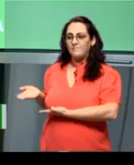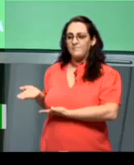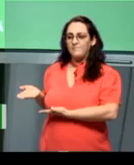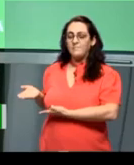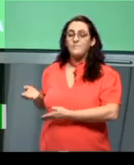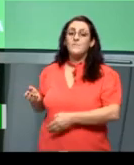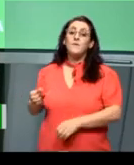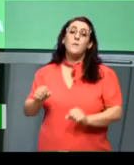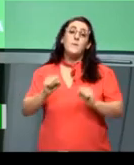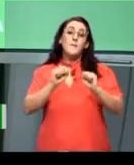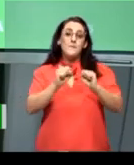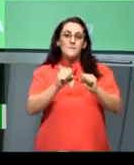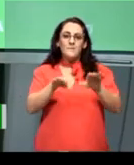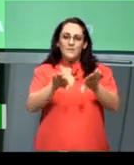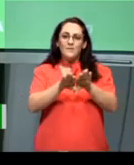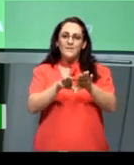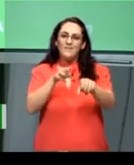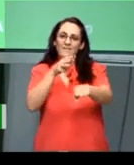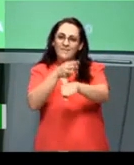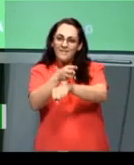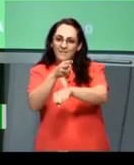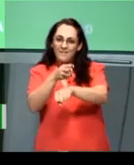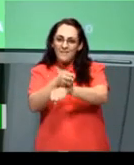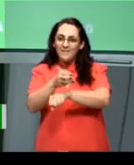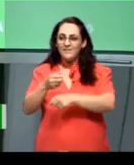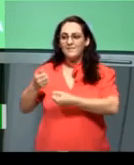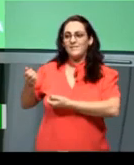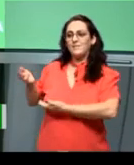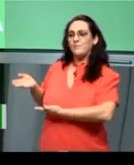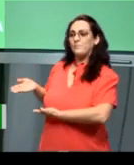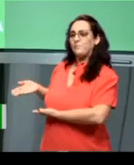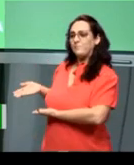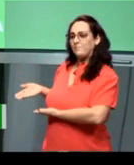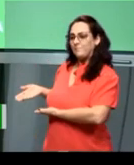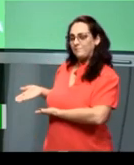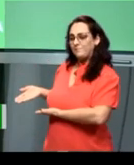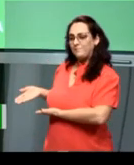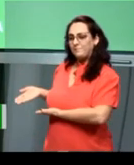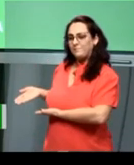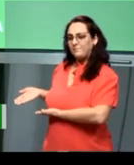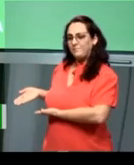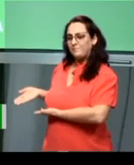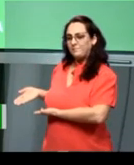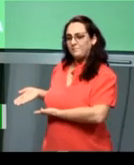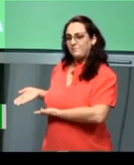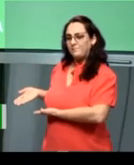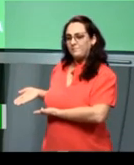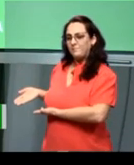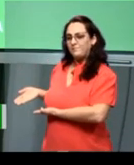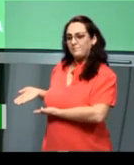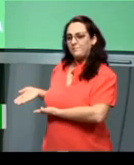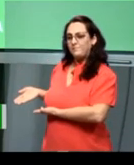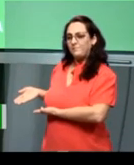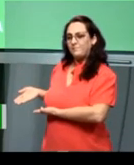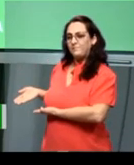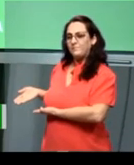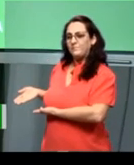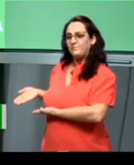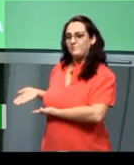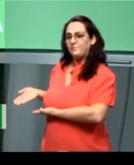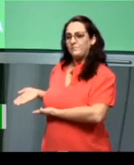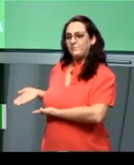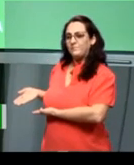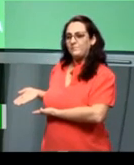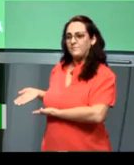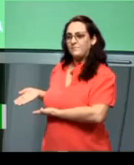31-3254-3009 ou envie uma mensagem para o nosso WhatsApp no número